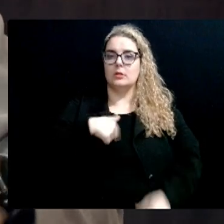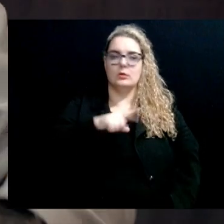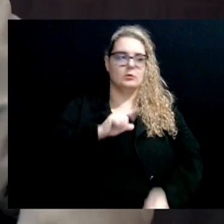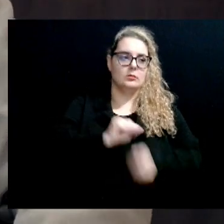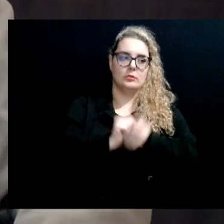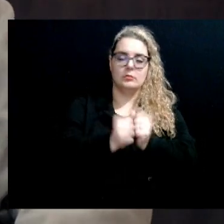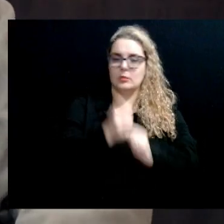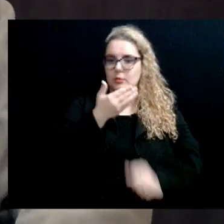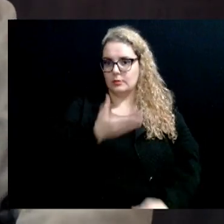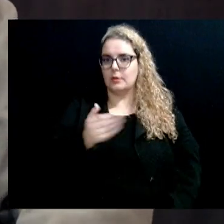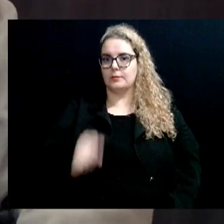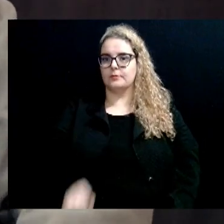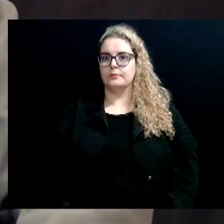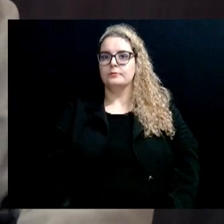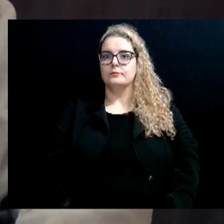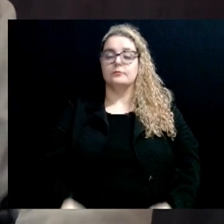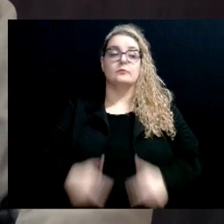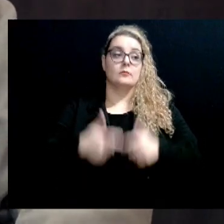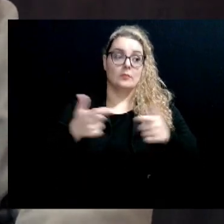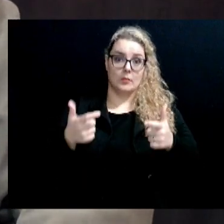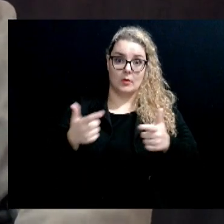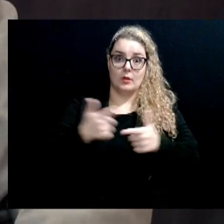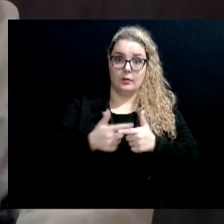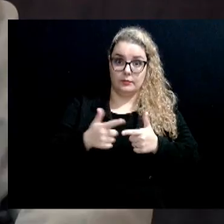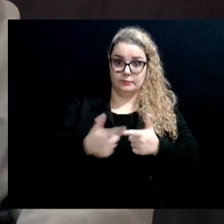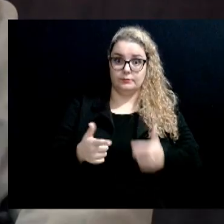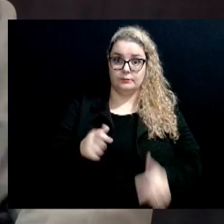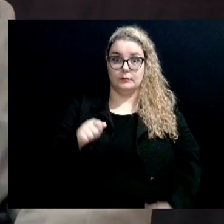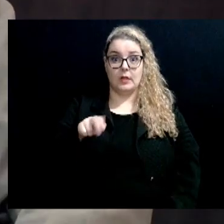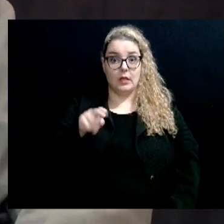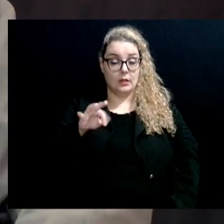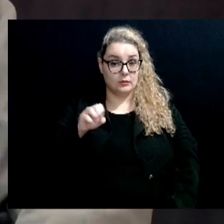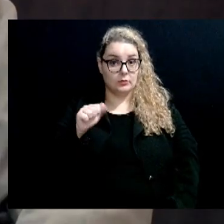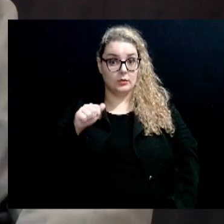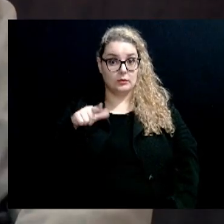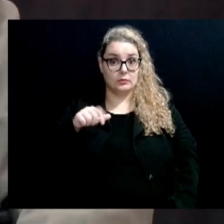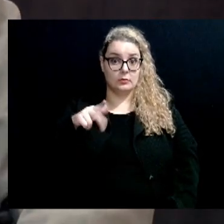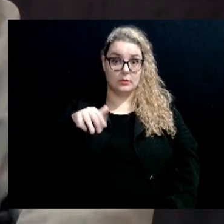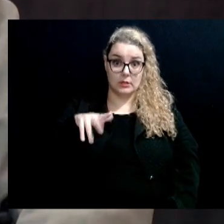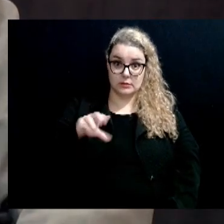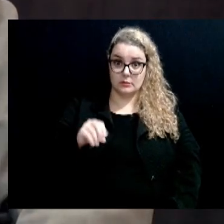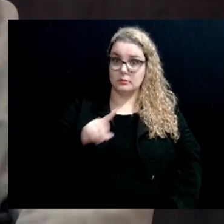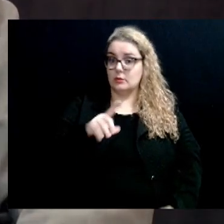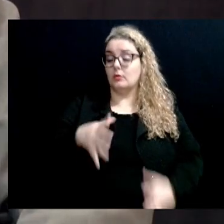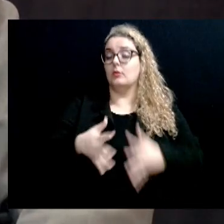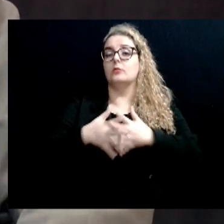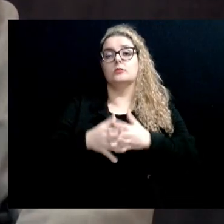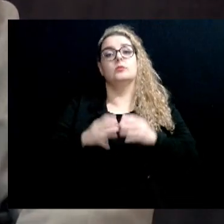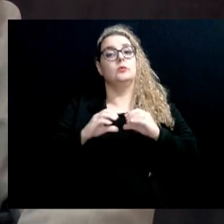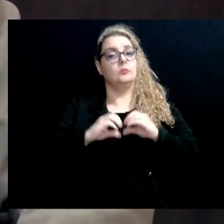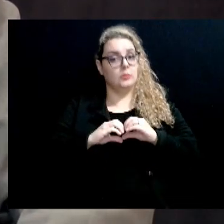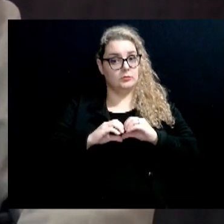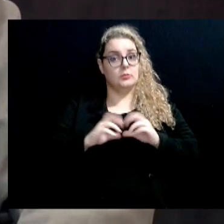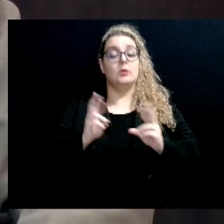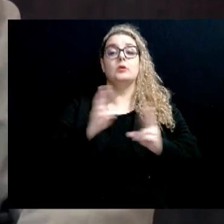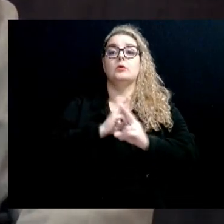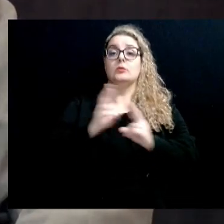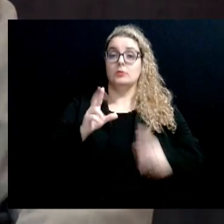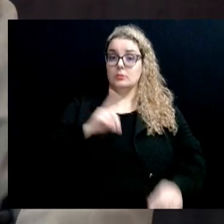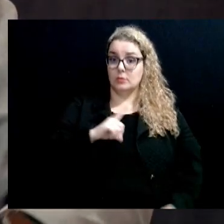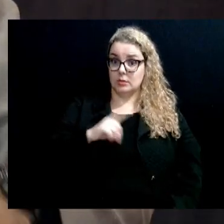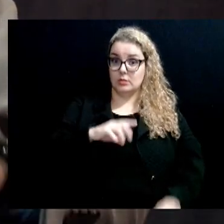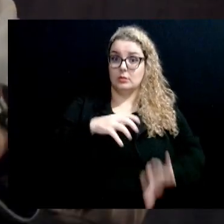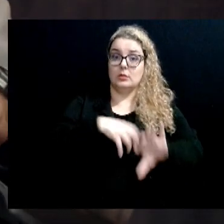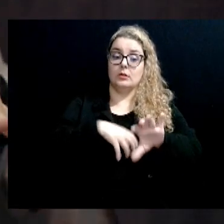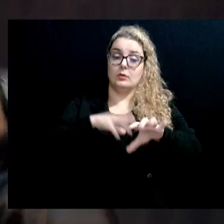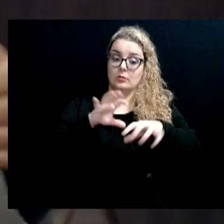acho que a grande questão da autoanulação é não confundir a autoanulação com amor. Num relacionamento, você tem que ter empatia no sentido de